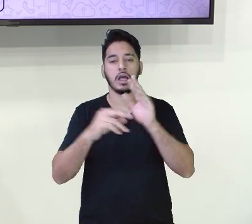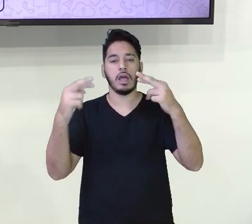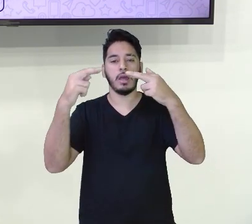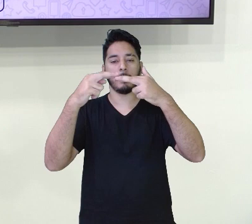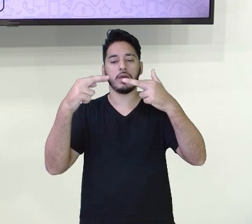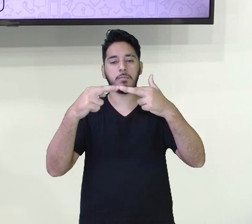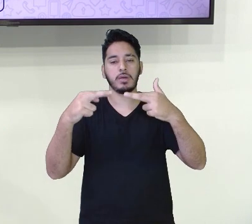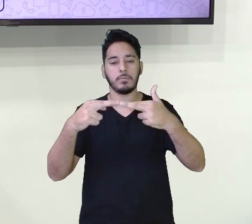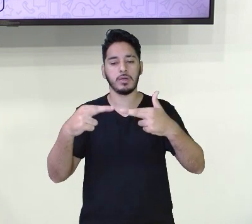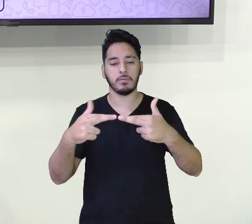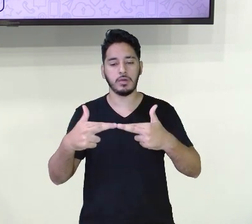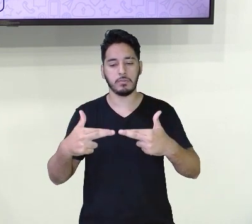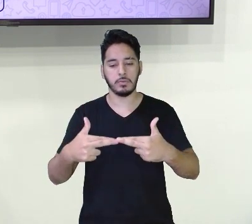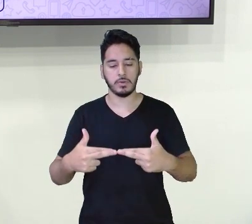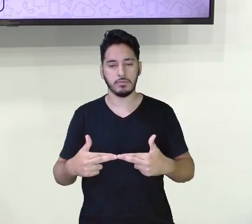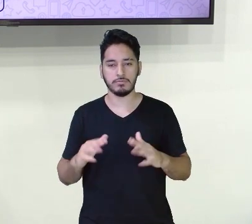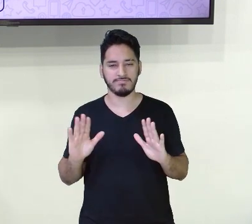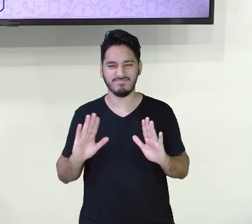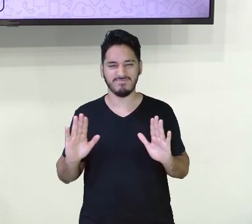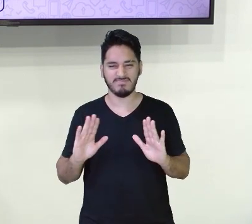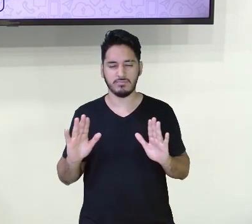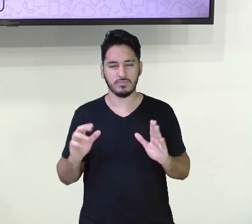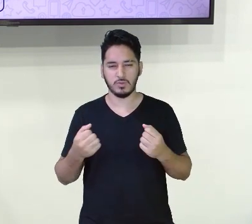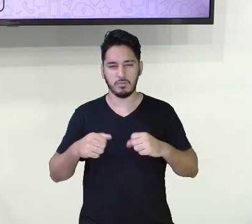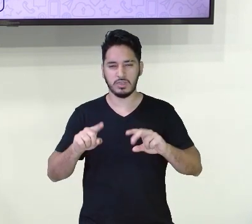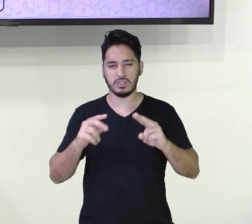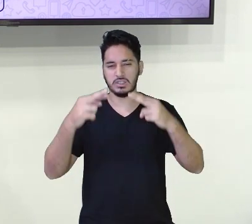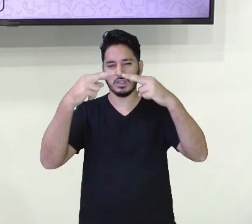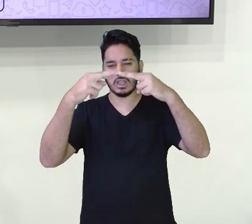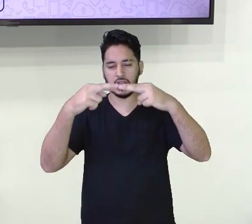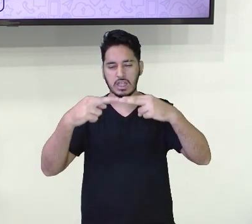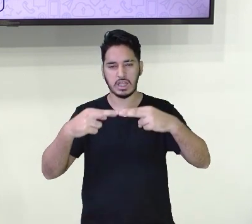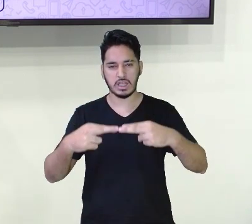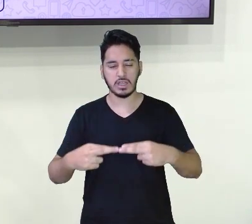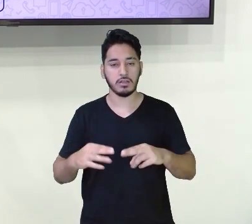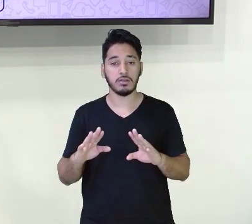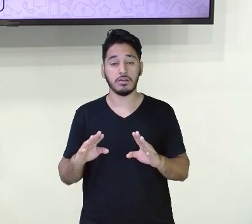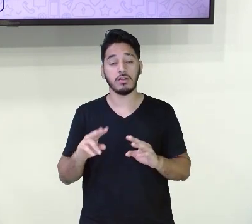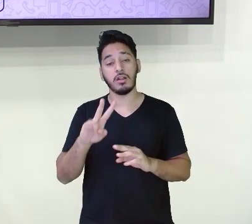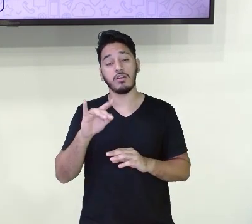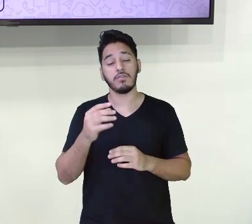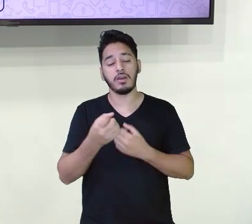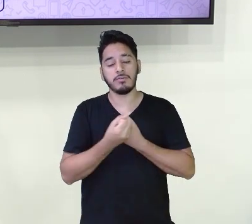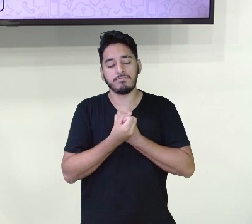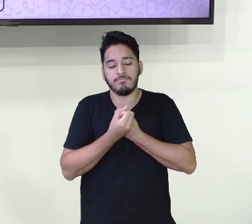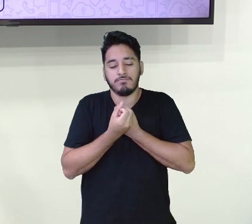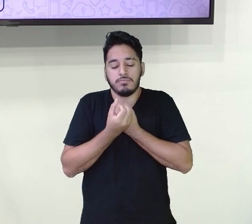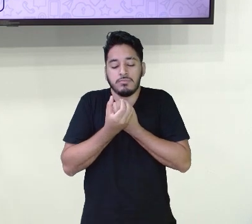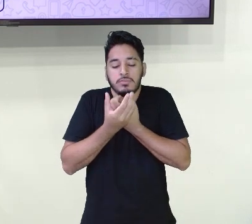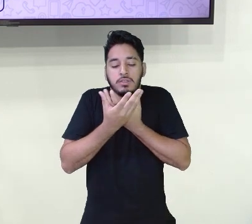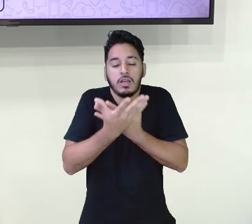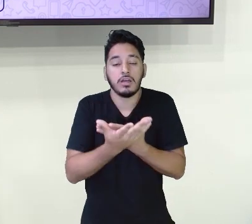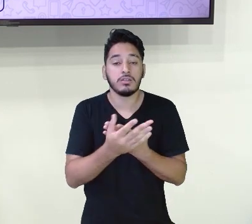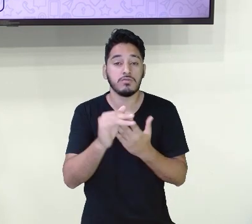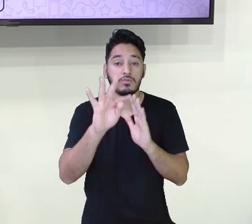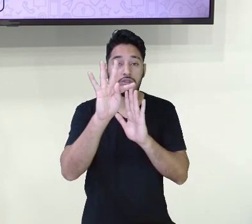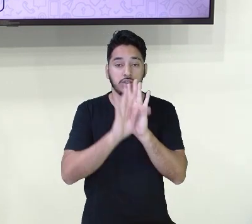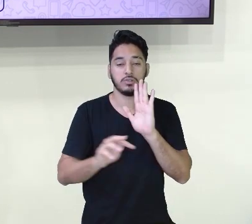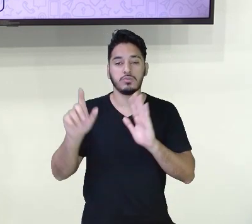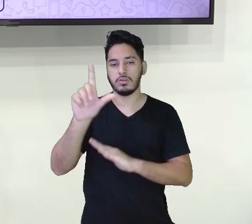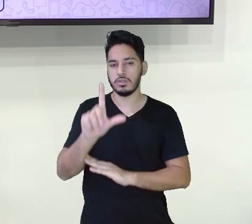não precisa ser todo composto por rimas, tá certo? Ele vai expressar, na maioria dos casos, ele sendo um texto